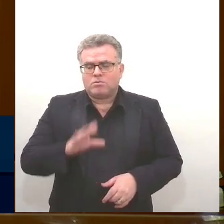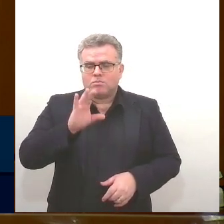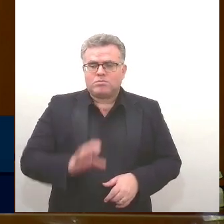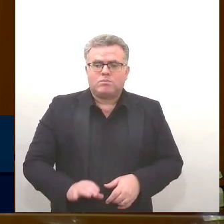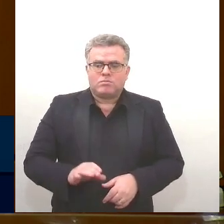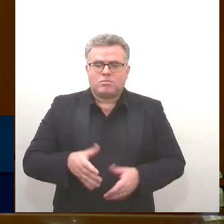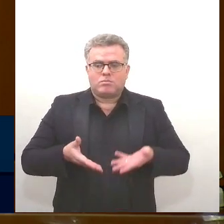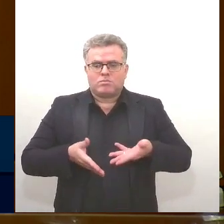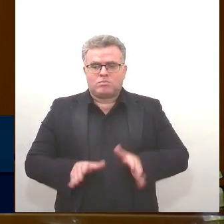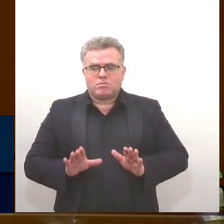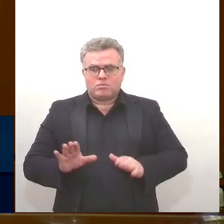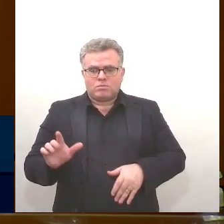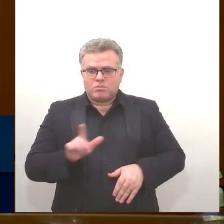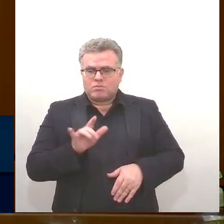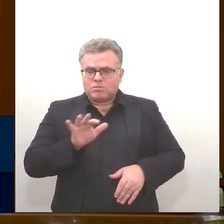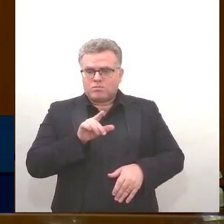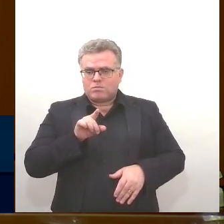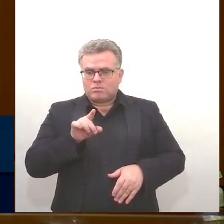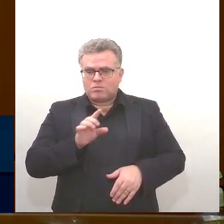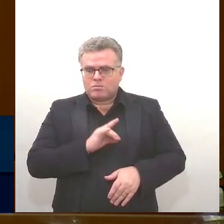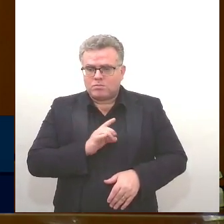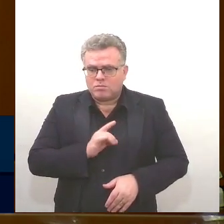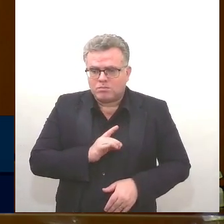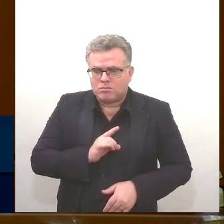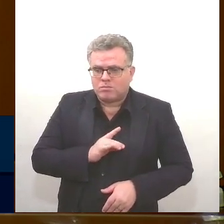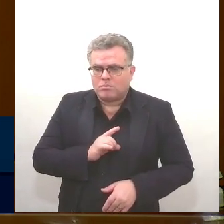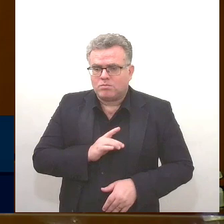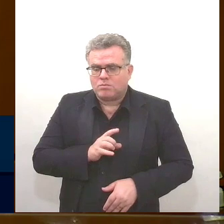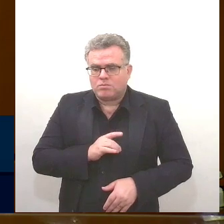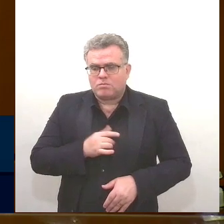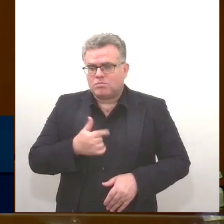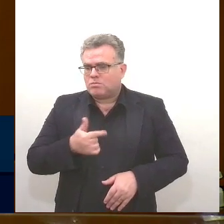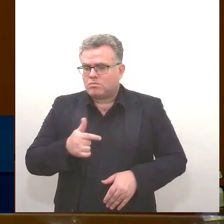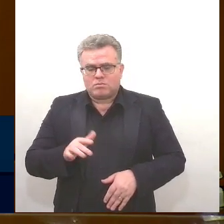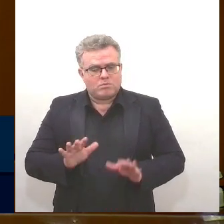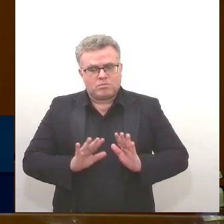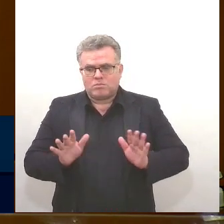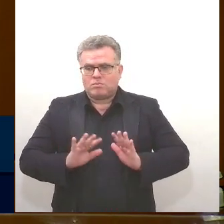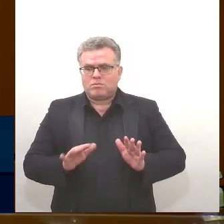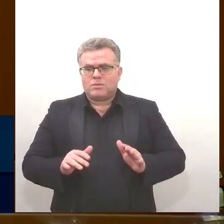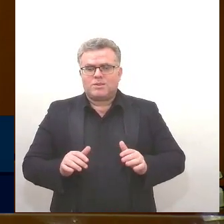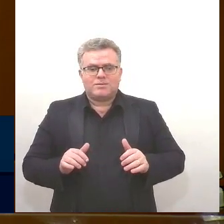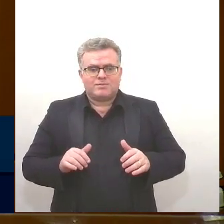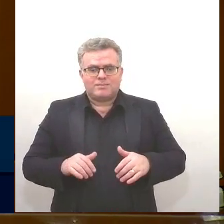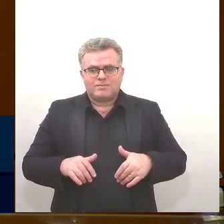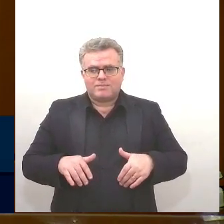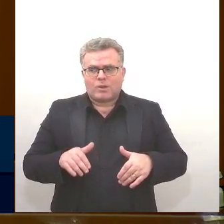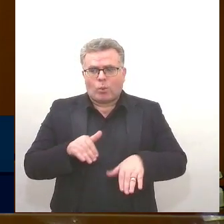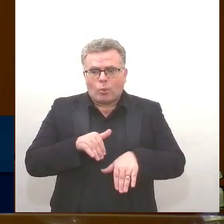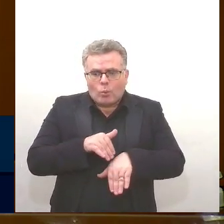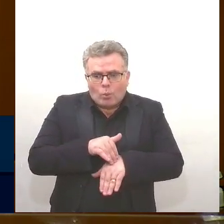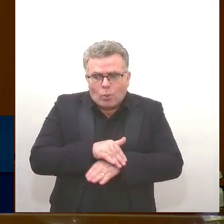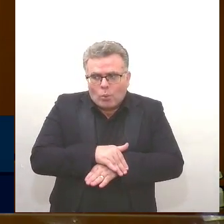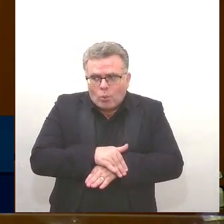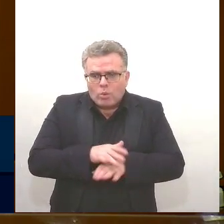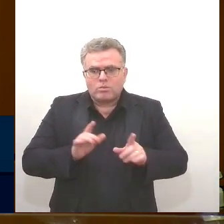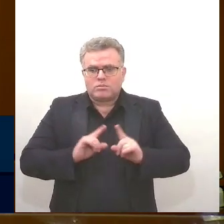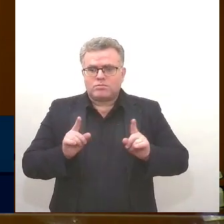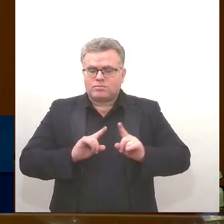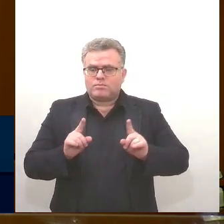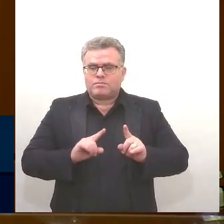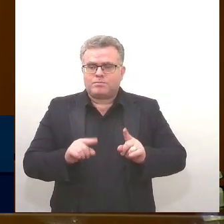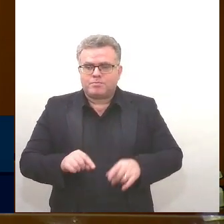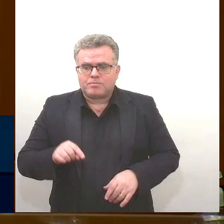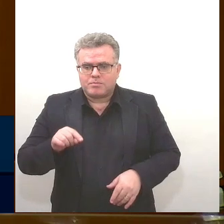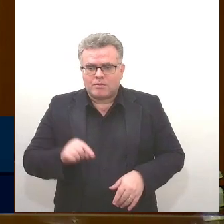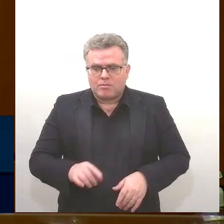Não tenha medo não tenha receio porque o Estado de Sergipe tem autoridade policial para lhe